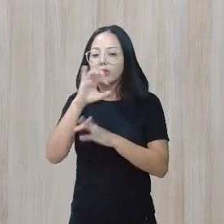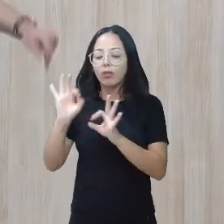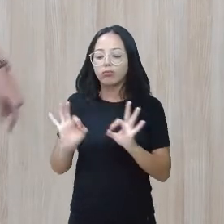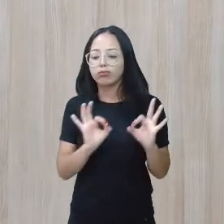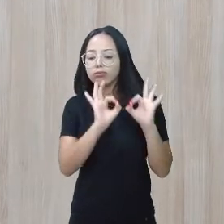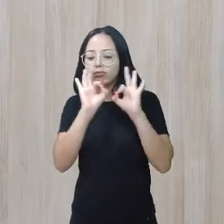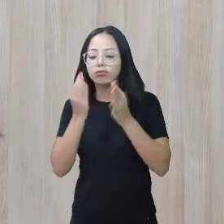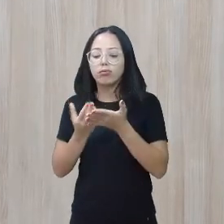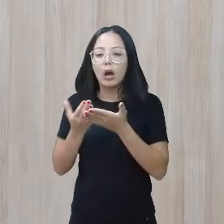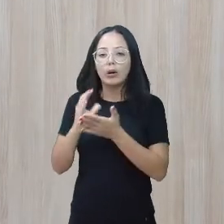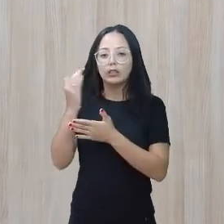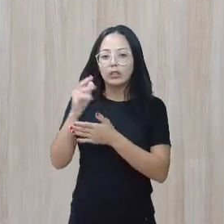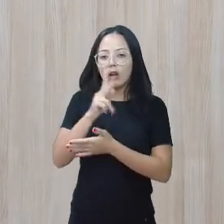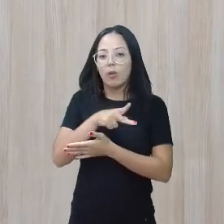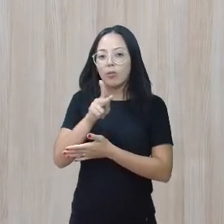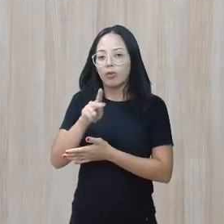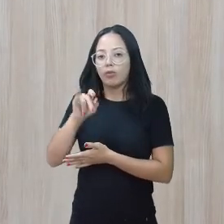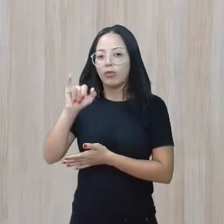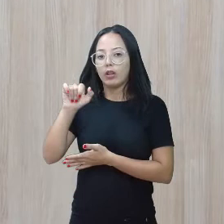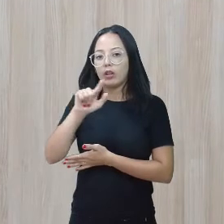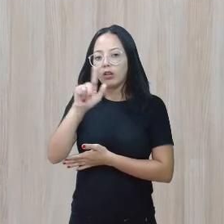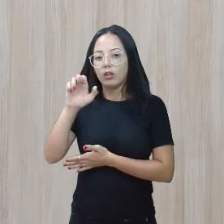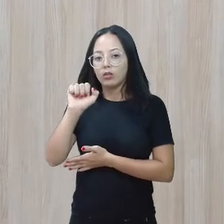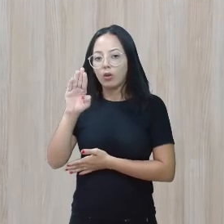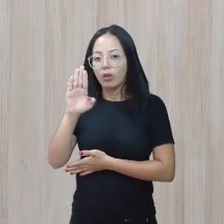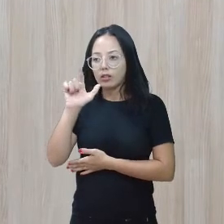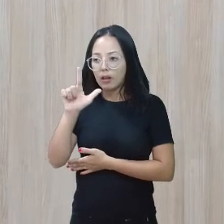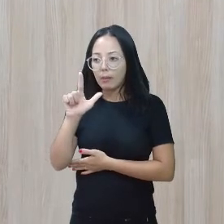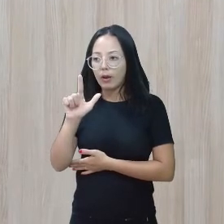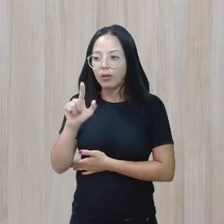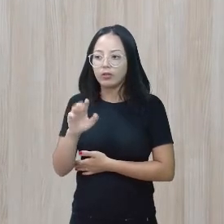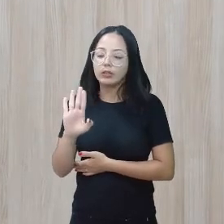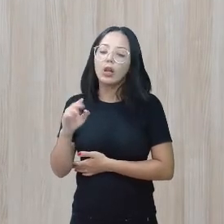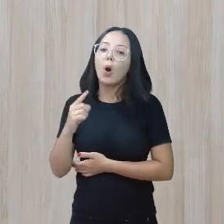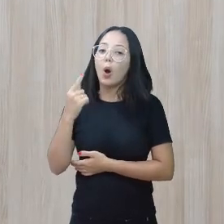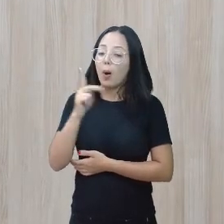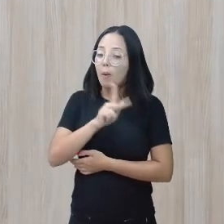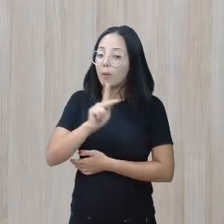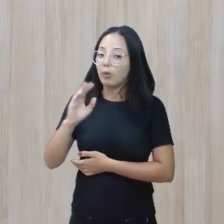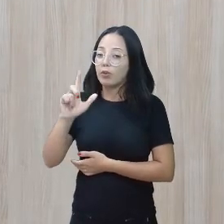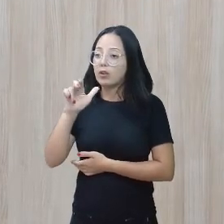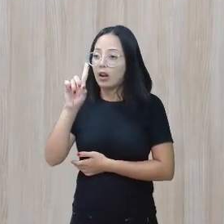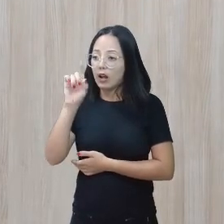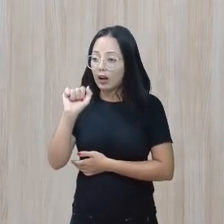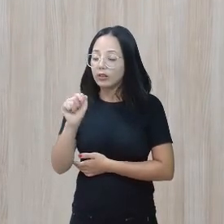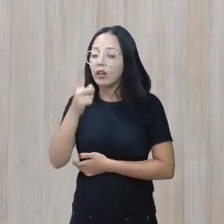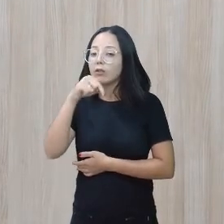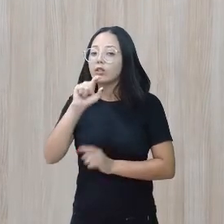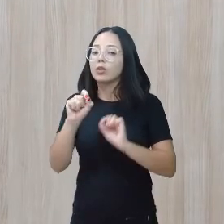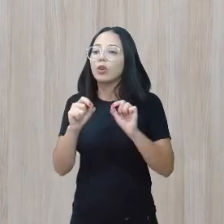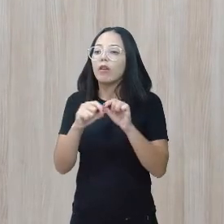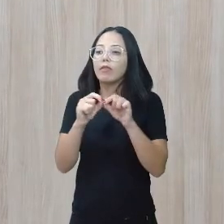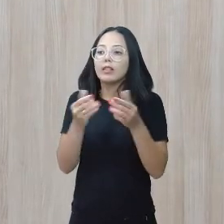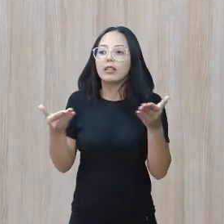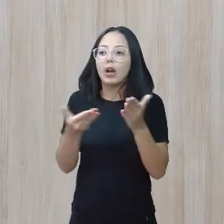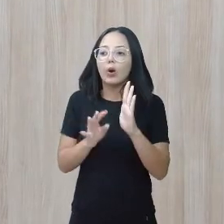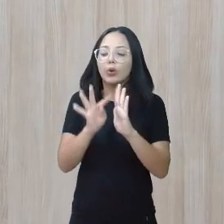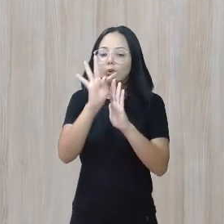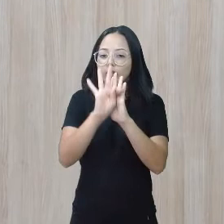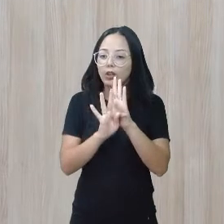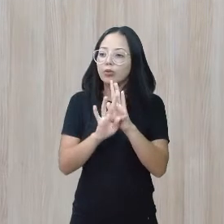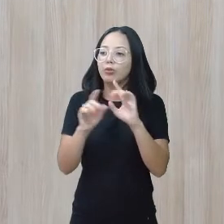de ciências da professora Isabel, que é logo depois da minha, da professora Cláudia, logo depois da minha, e vai fazer um